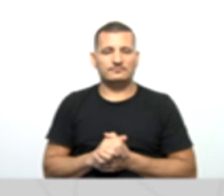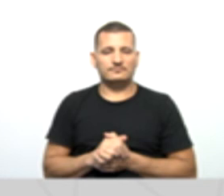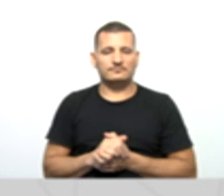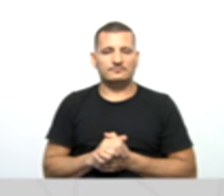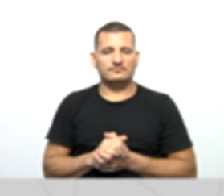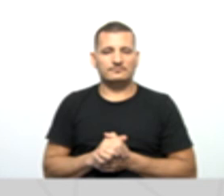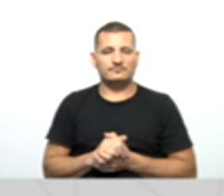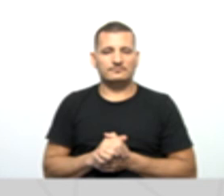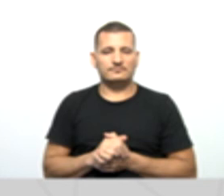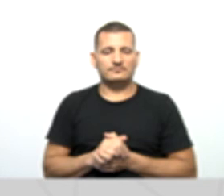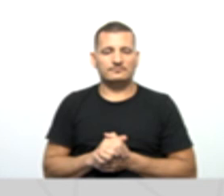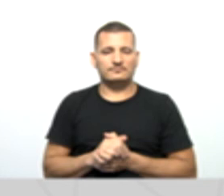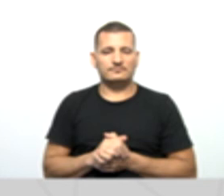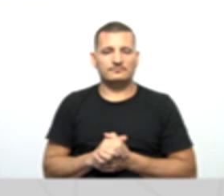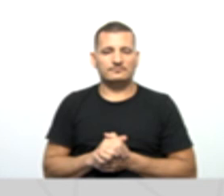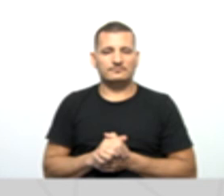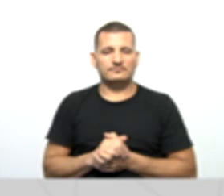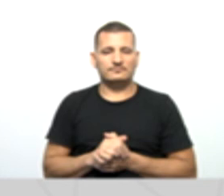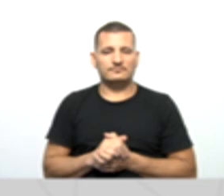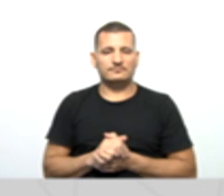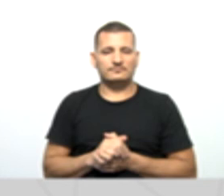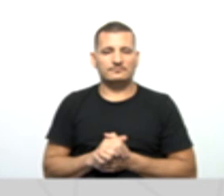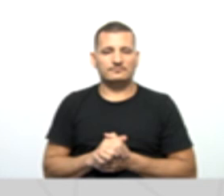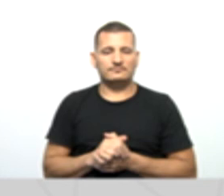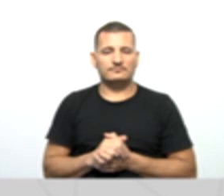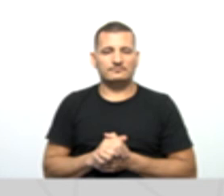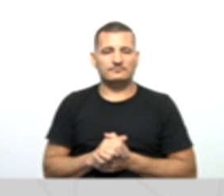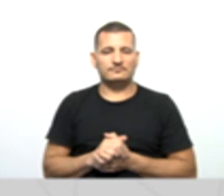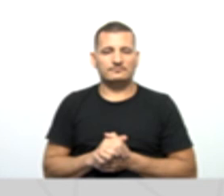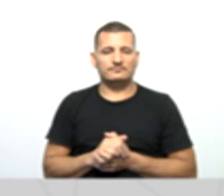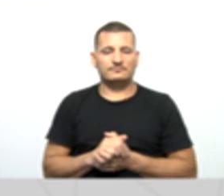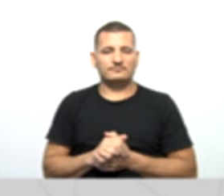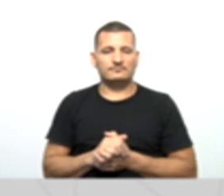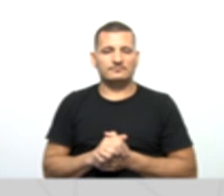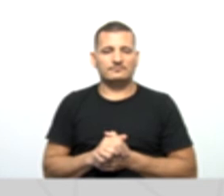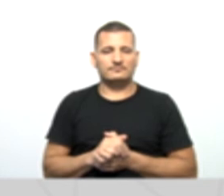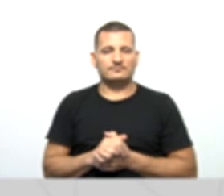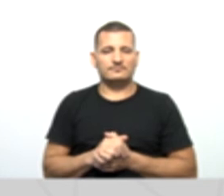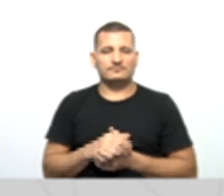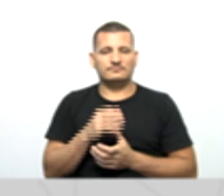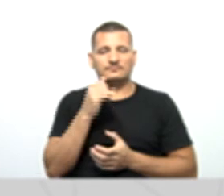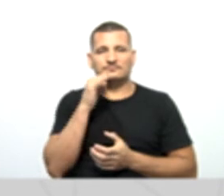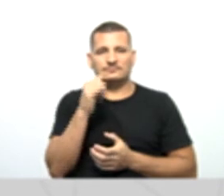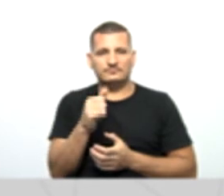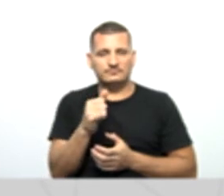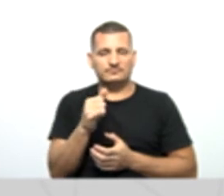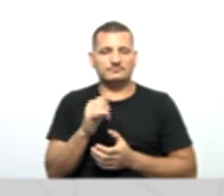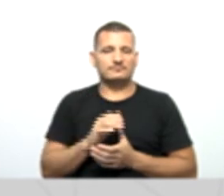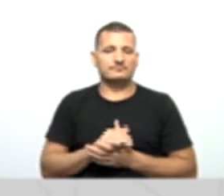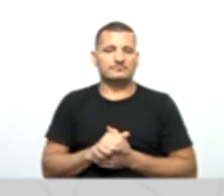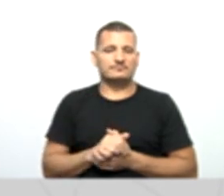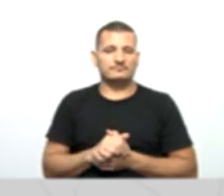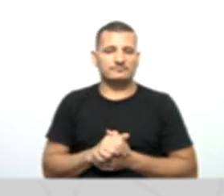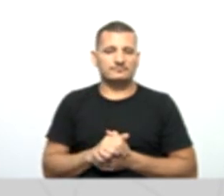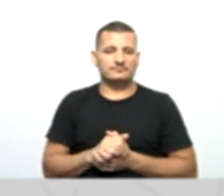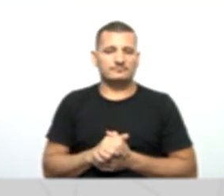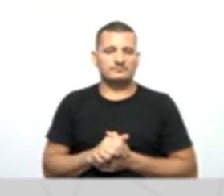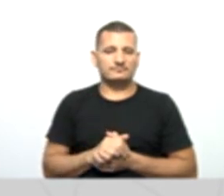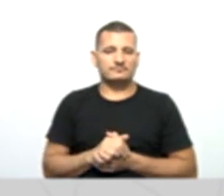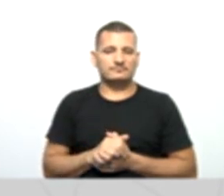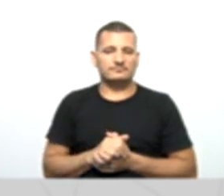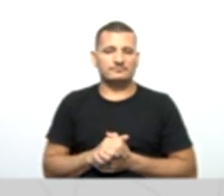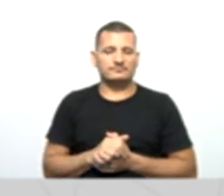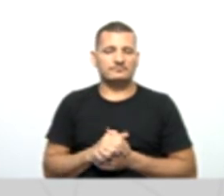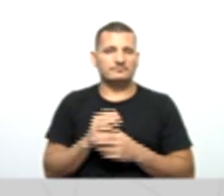execução da reforma na minha casa. Dentro desse serviço pode ter já aí a parte elétrica, pode ter a parte